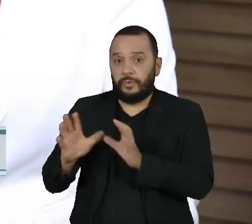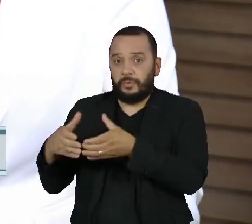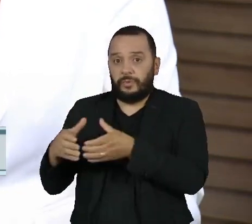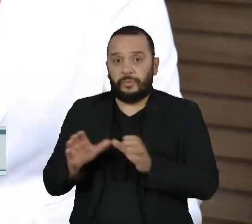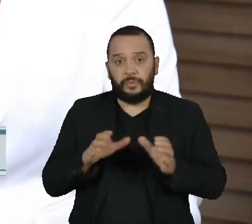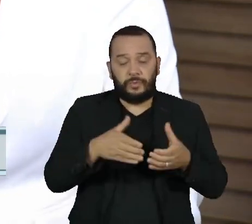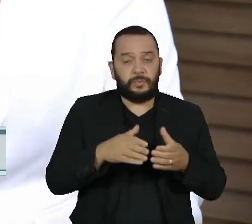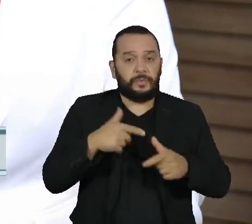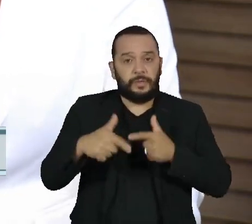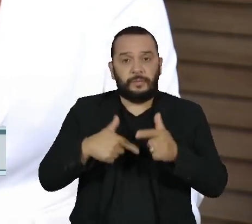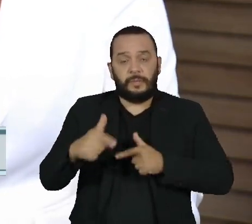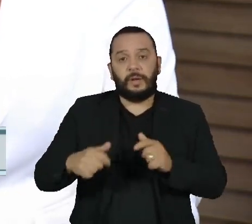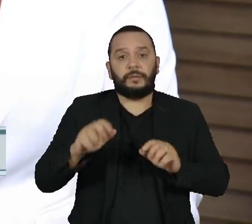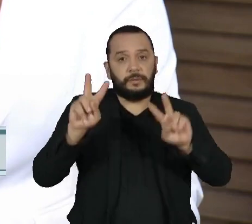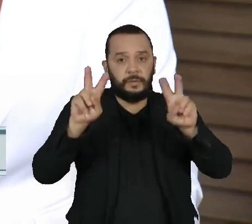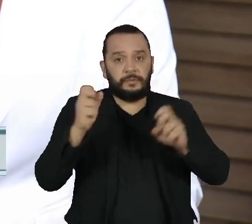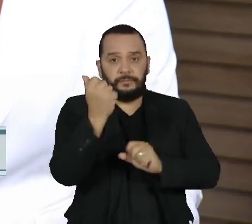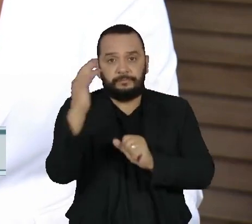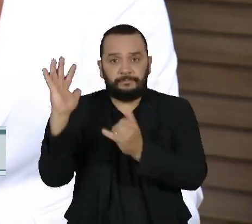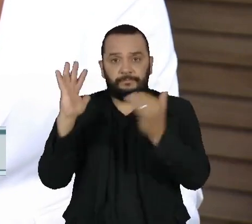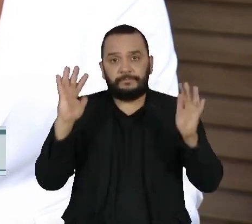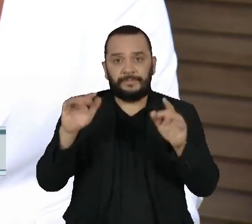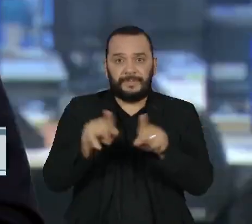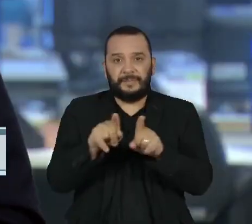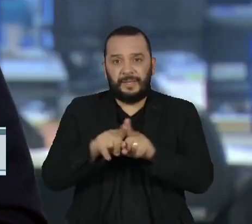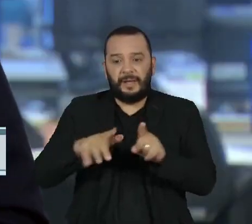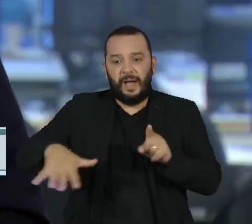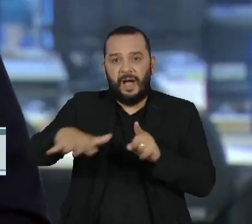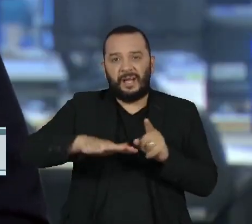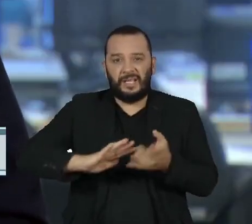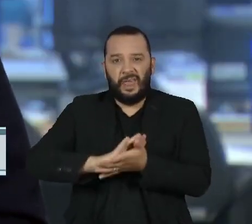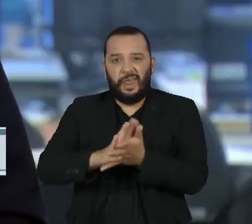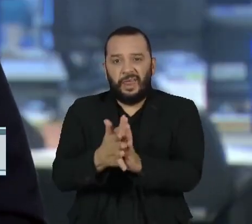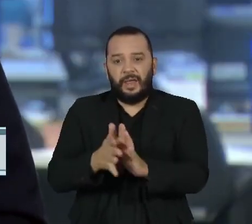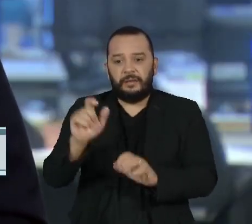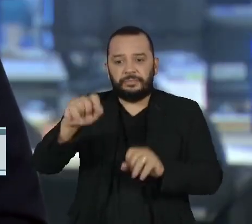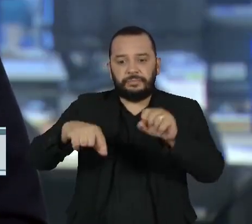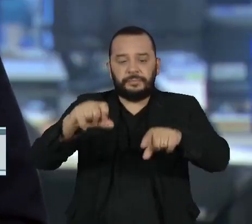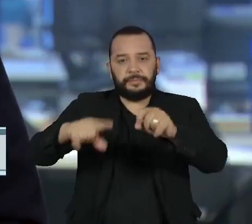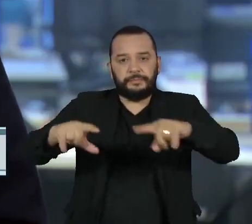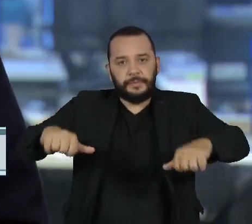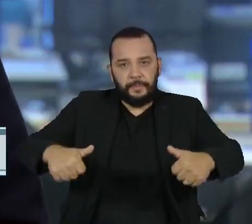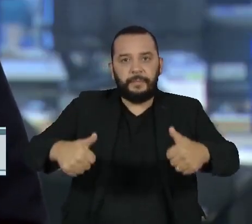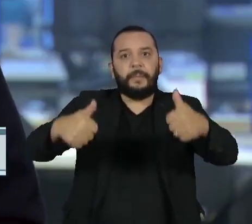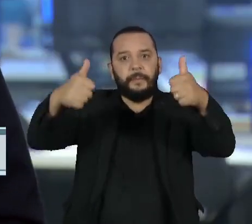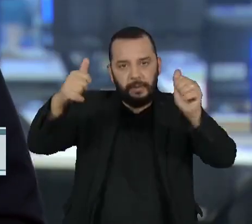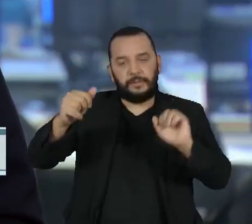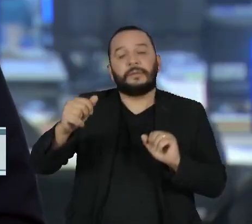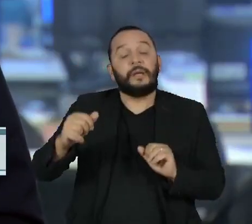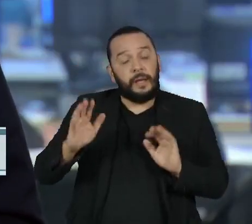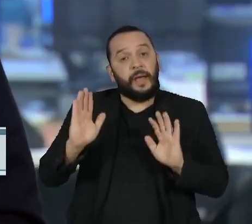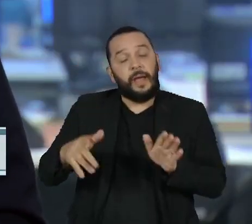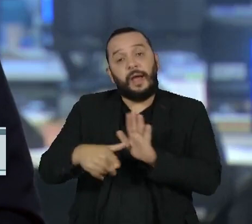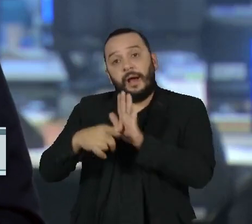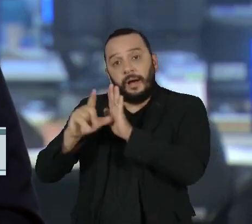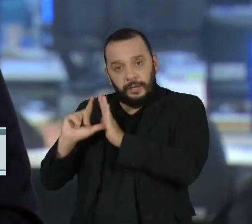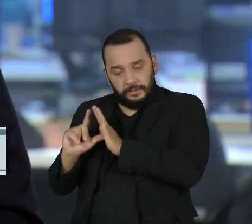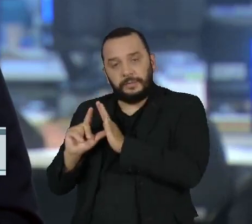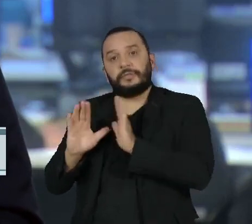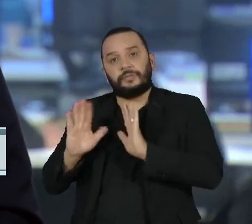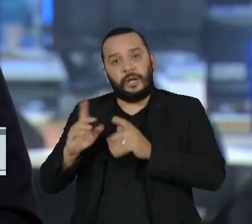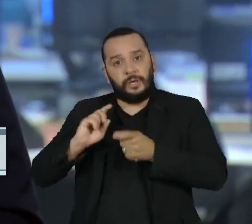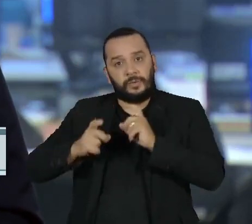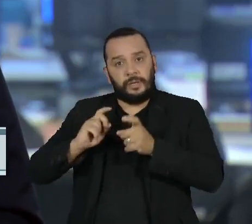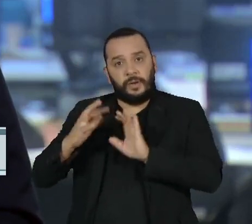meio ambiente e Recuperação de áreas degradadas as discussões fazem parte dos eventos que antecedem a Cúpula da Amazônia